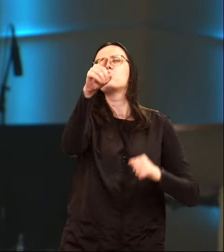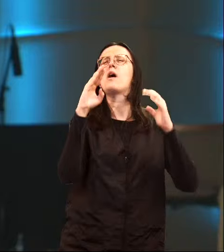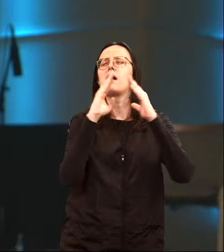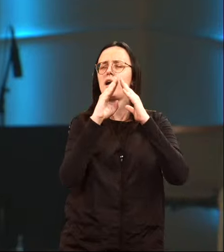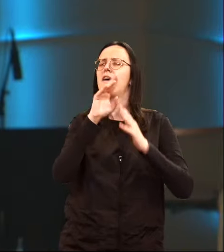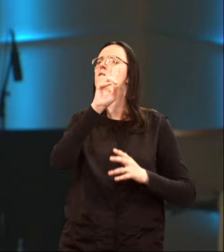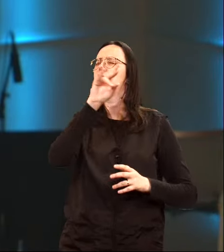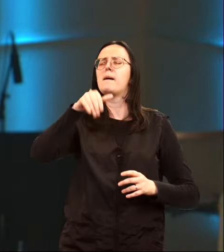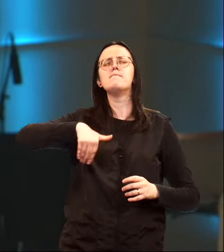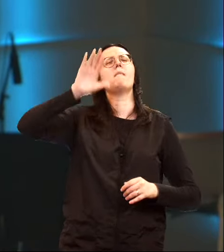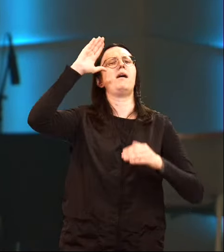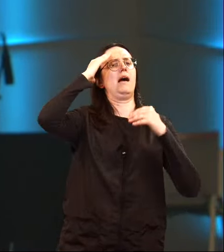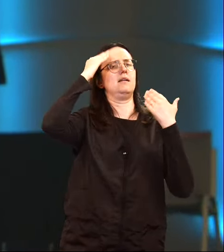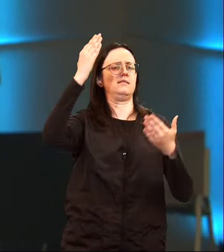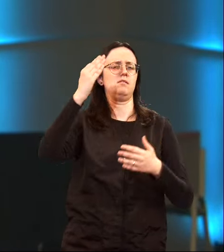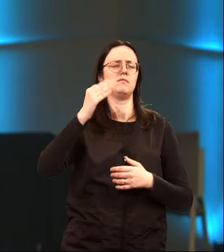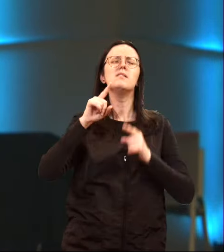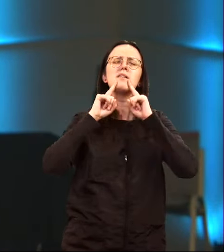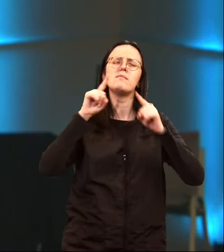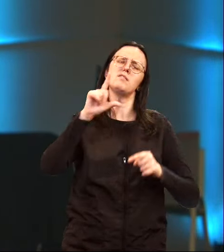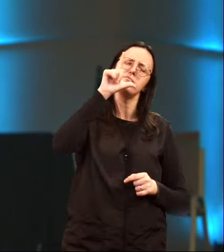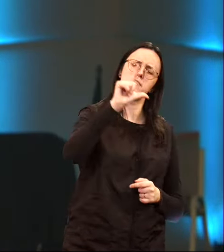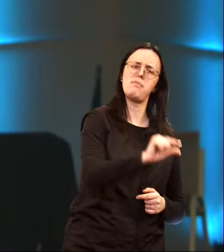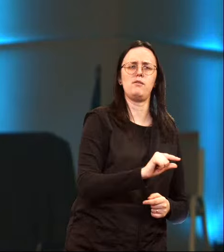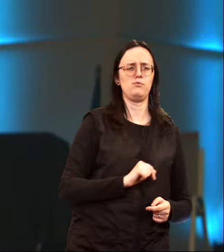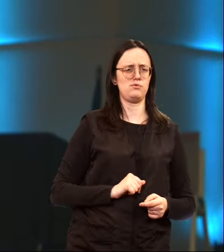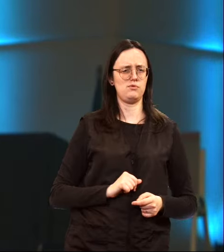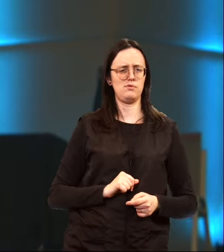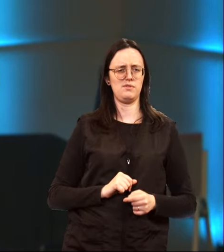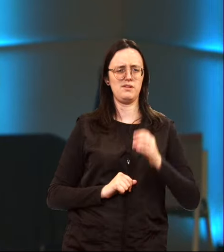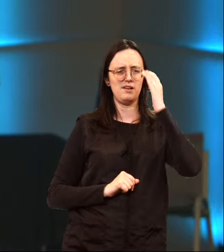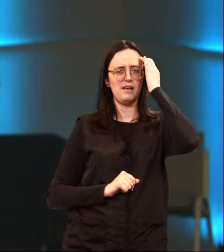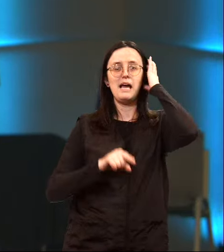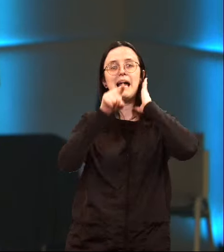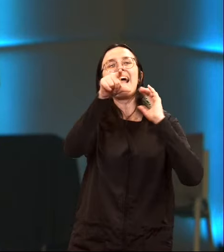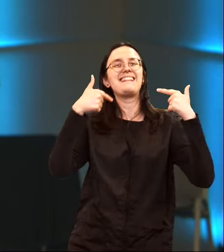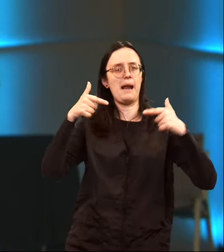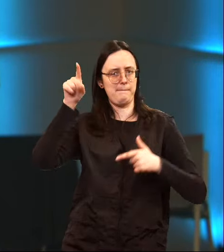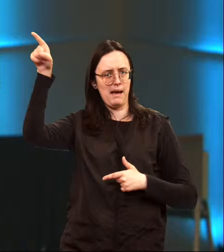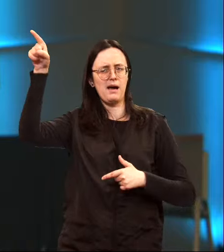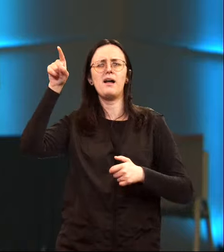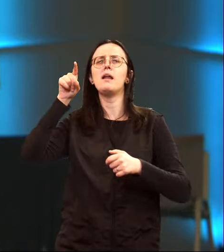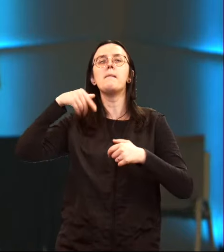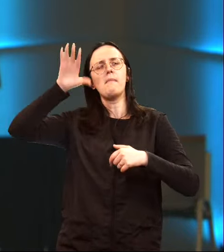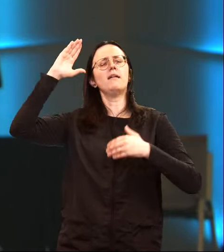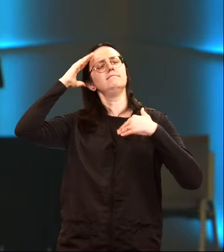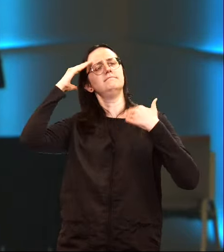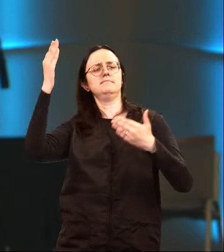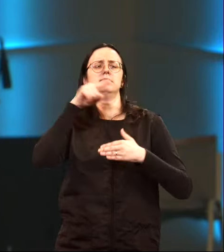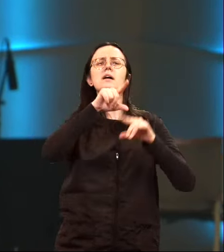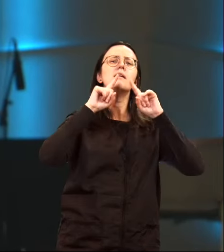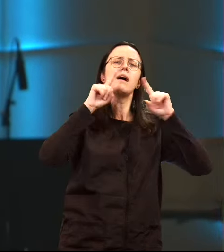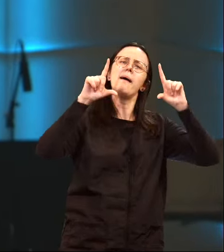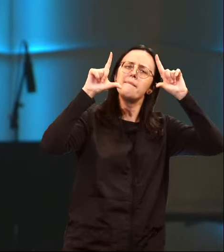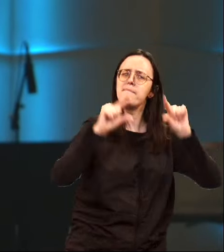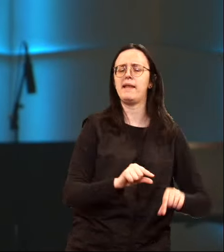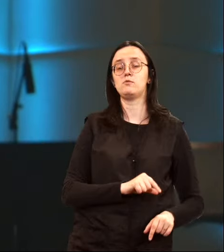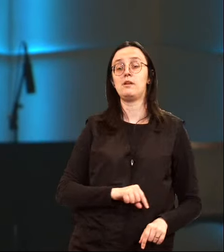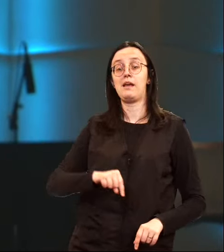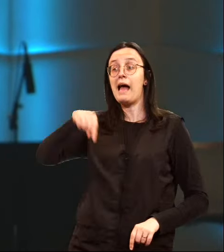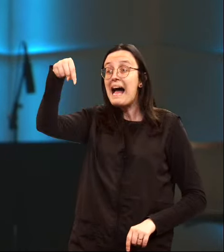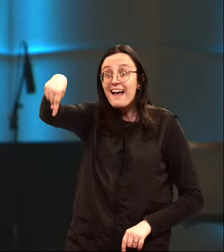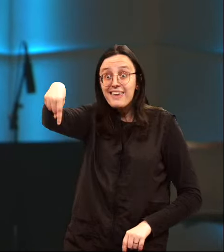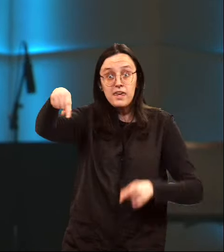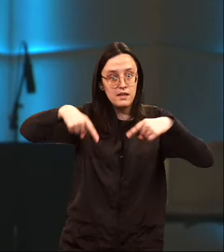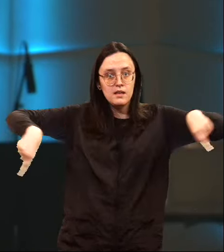vai ter mais gratidão do que reclamação. No lugar onde você trabalha vai ter mais gratidão do que reclamação. Nesta casa